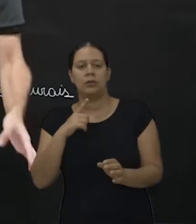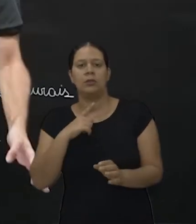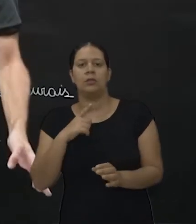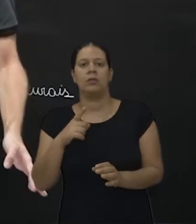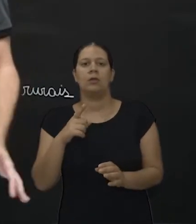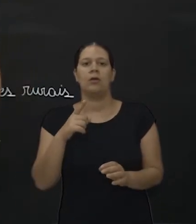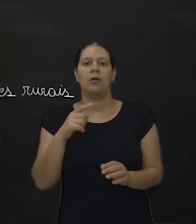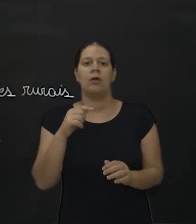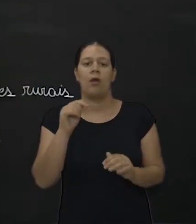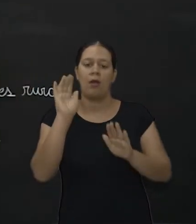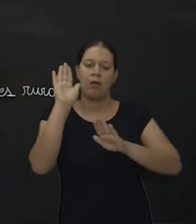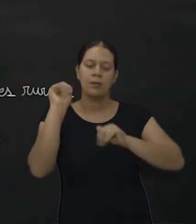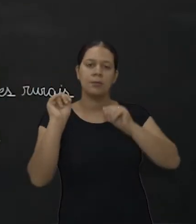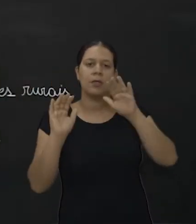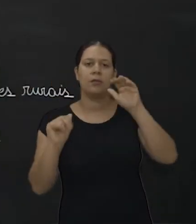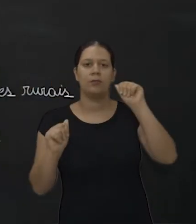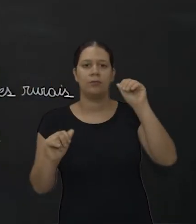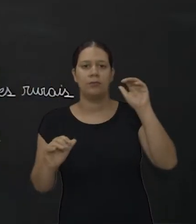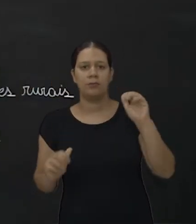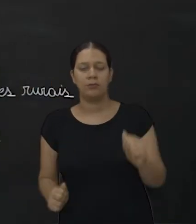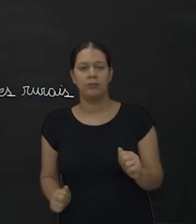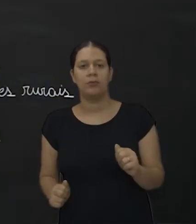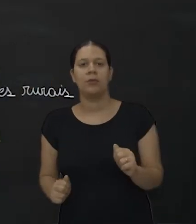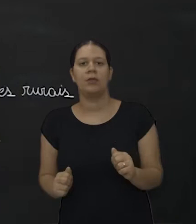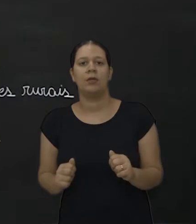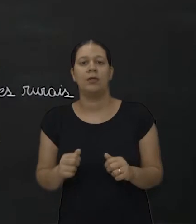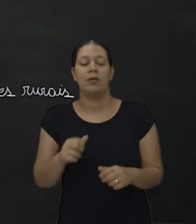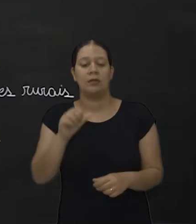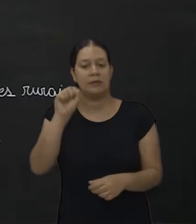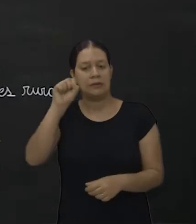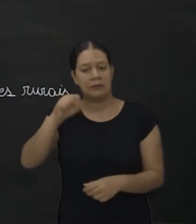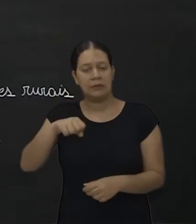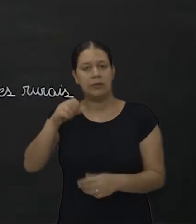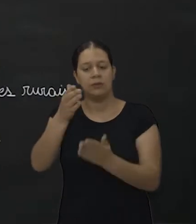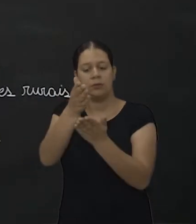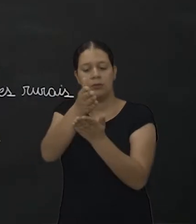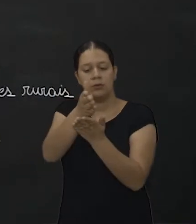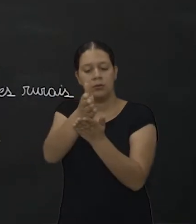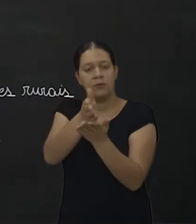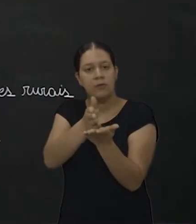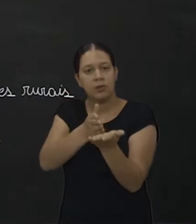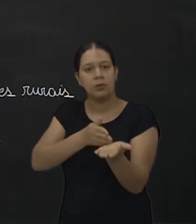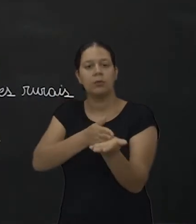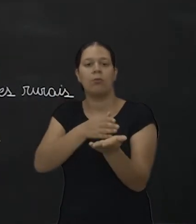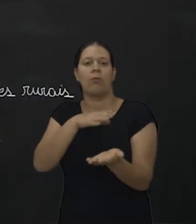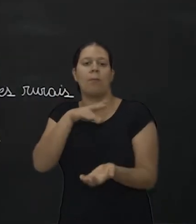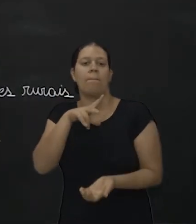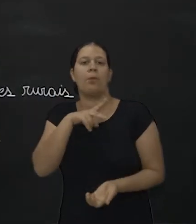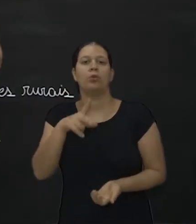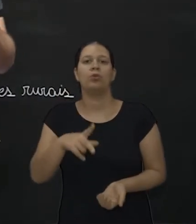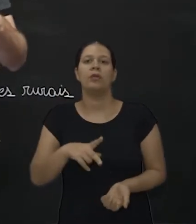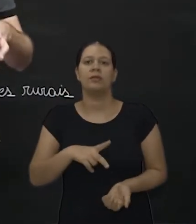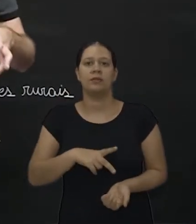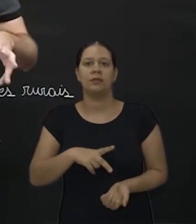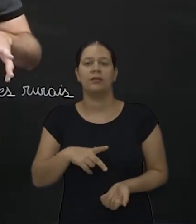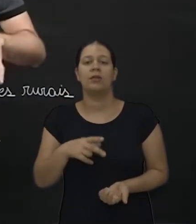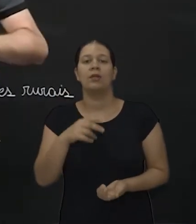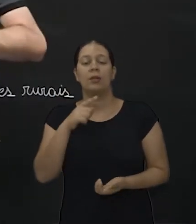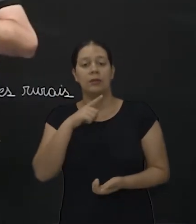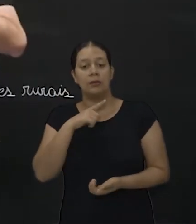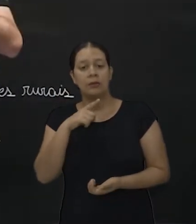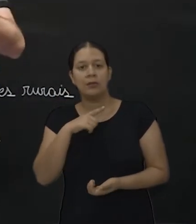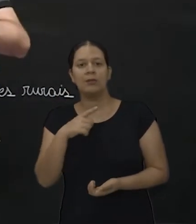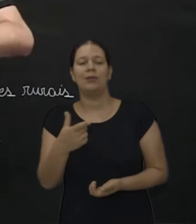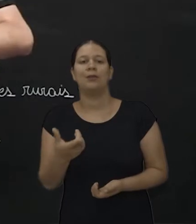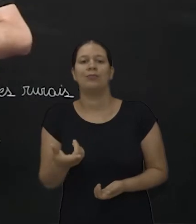desse território americano. E essa parte sim pertencia aos portugueses. Como eu disse a vocês, havia ameaça estrangeira porque